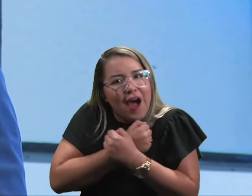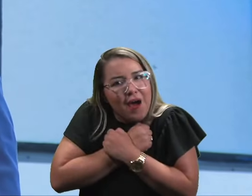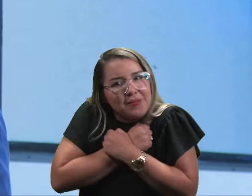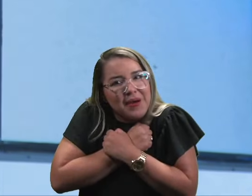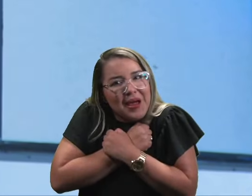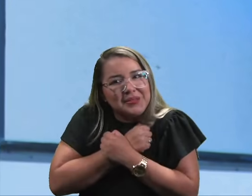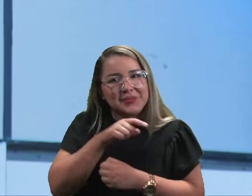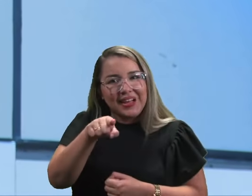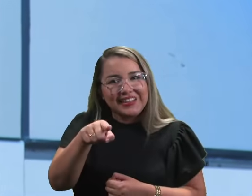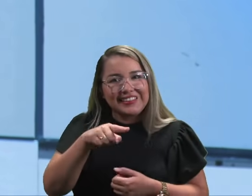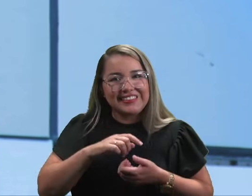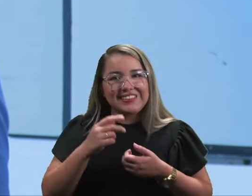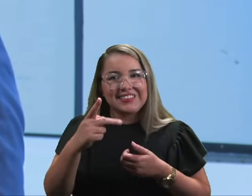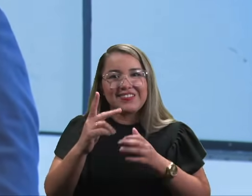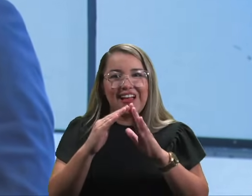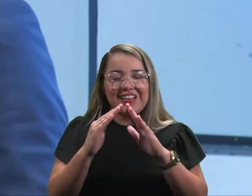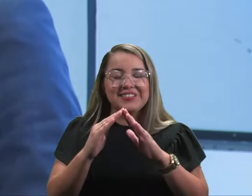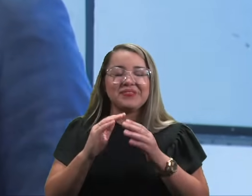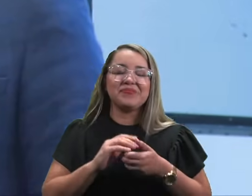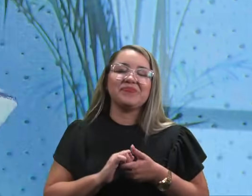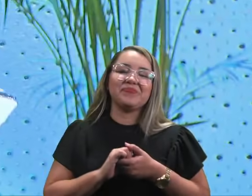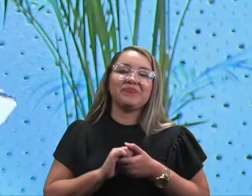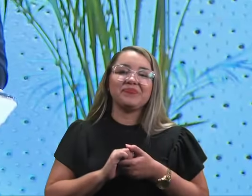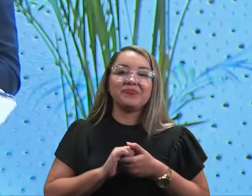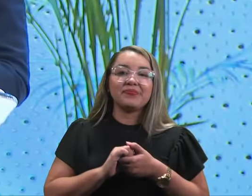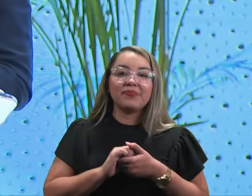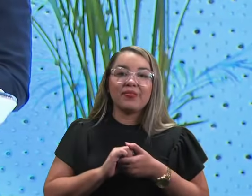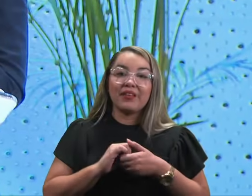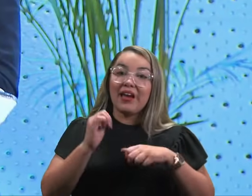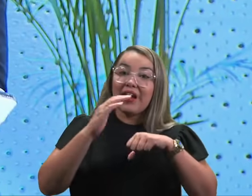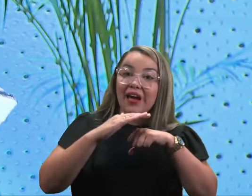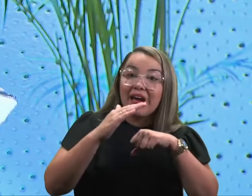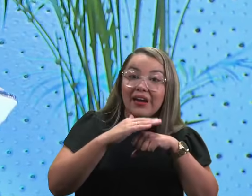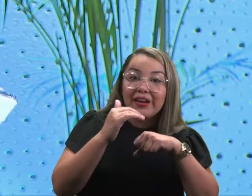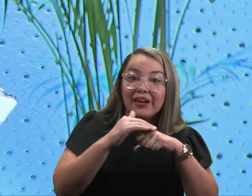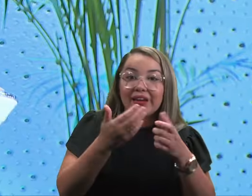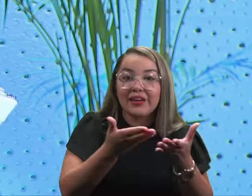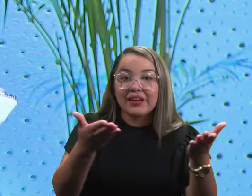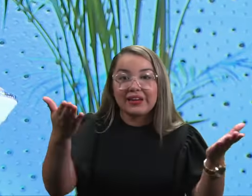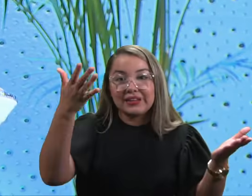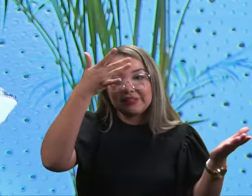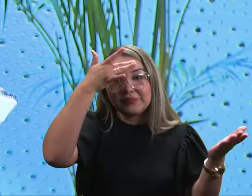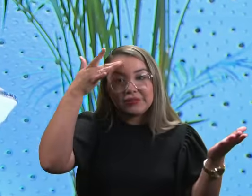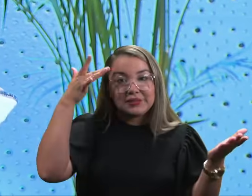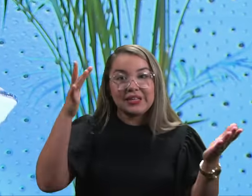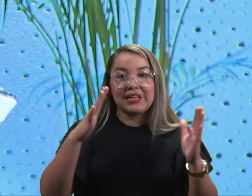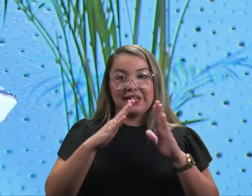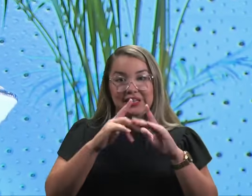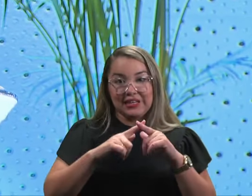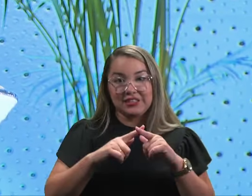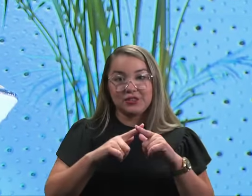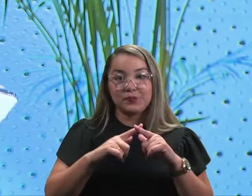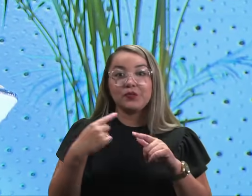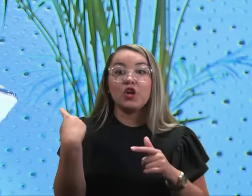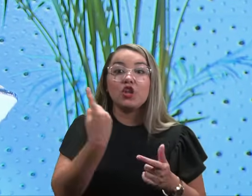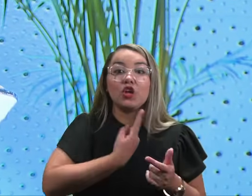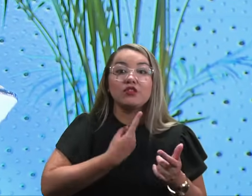ali. Querida igreja, nós vamos ler a partir do versículo